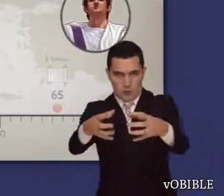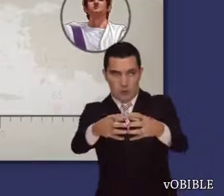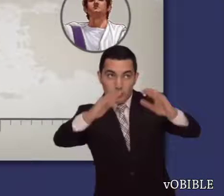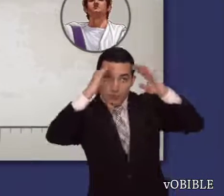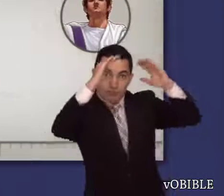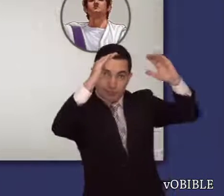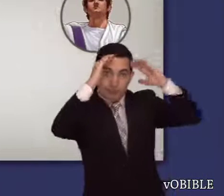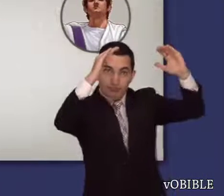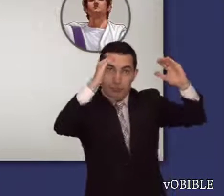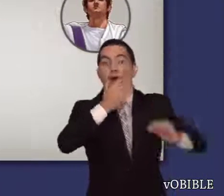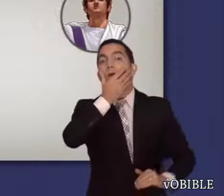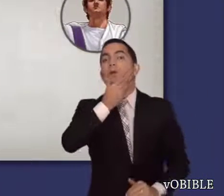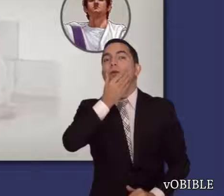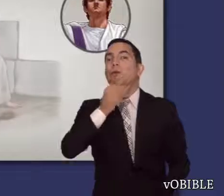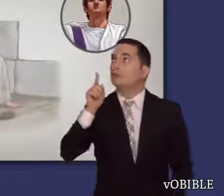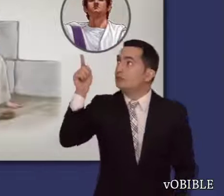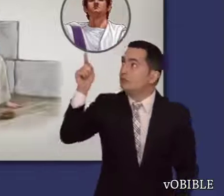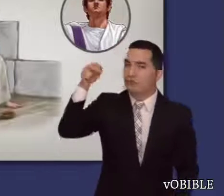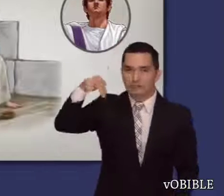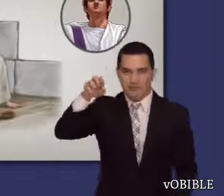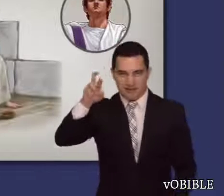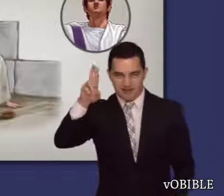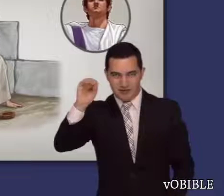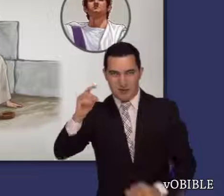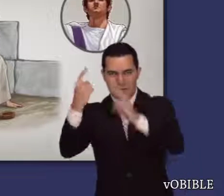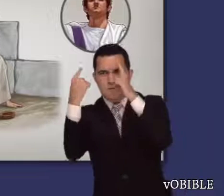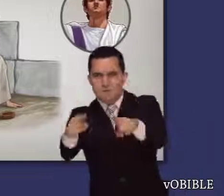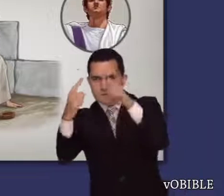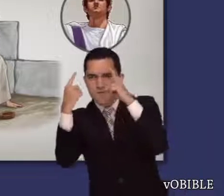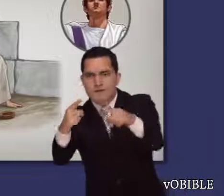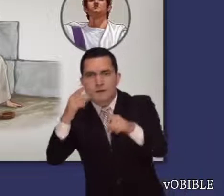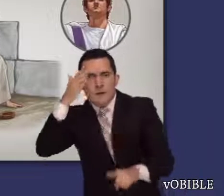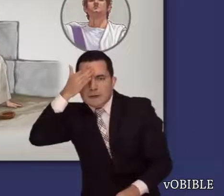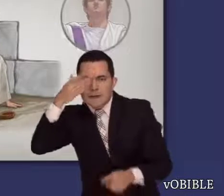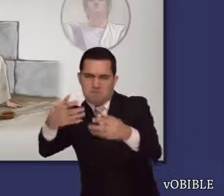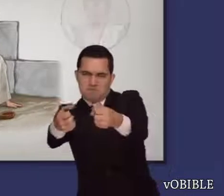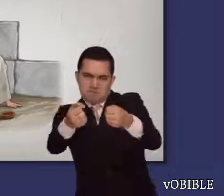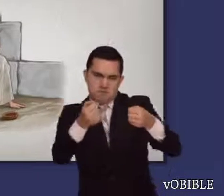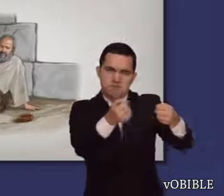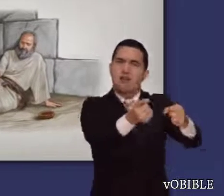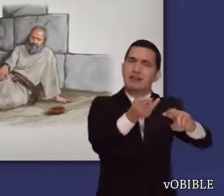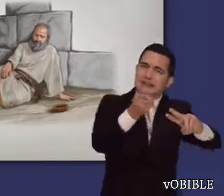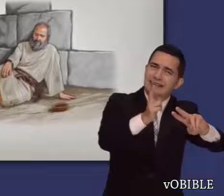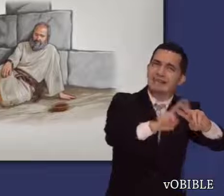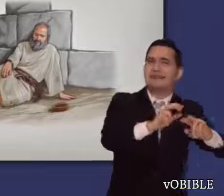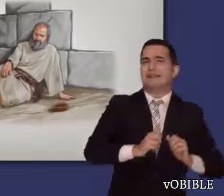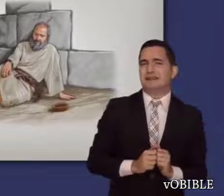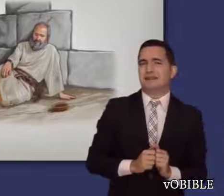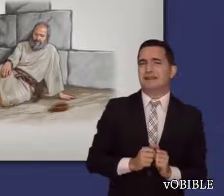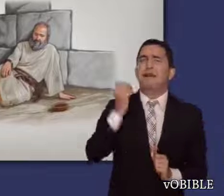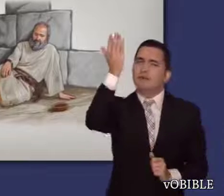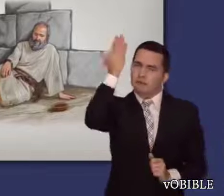estava perseguindo os cristãos, e Paulo foi preso em Roma mais uma vez. Da primeira